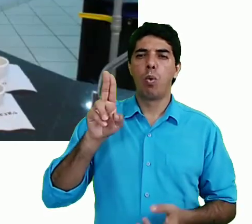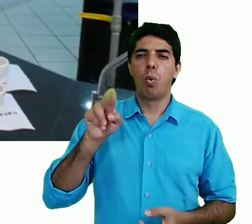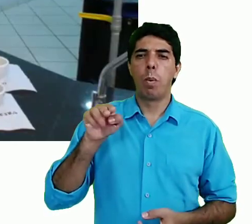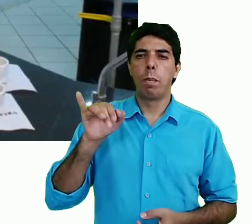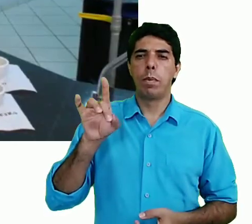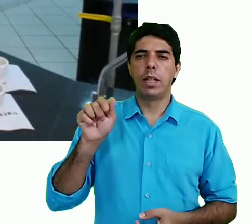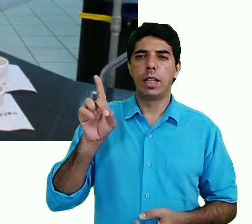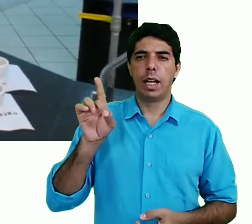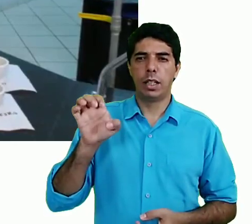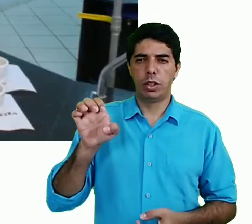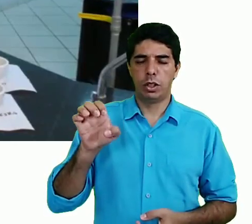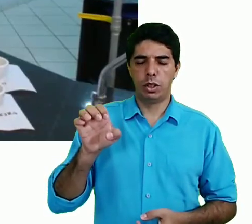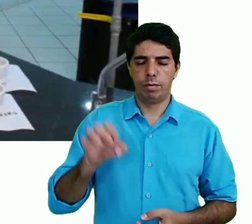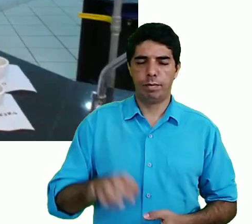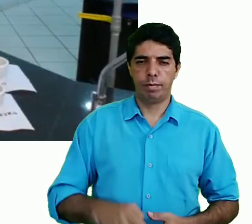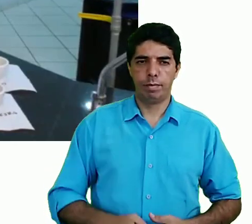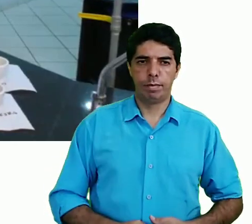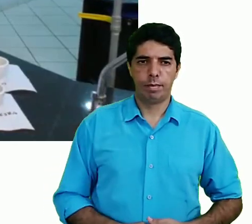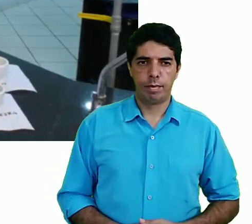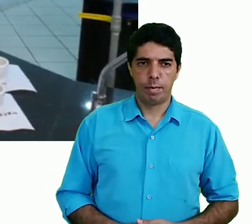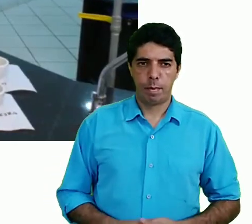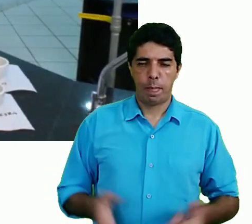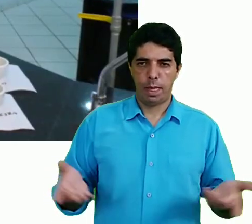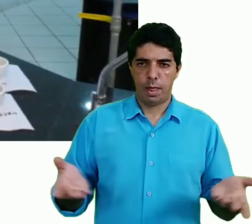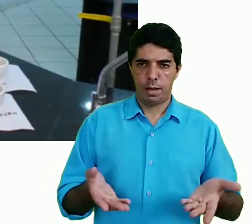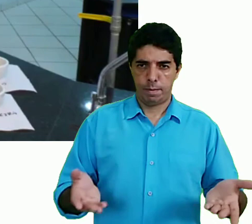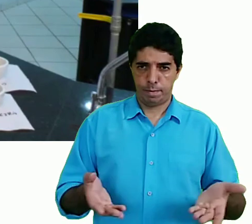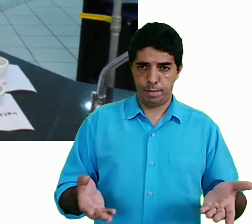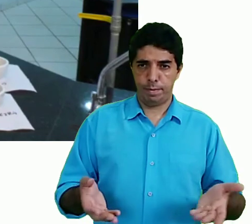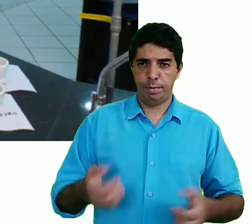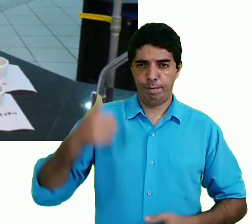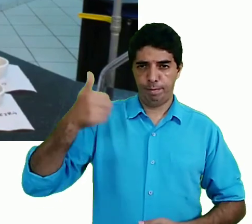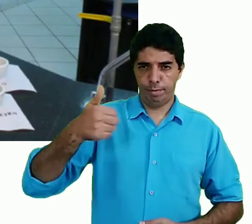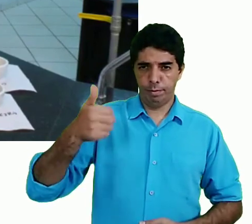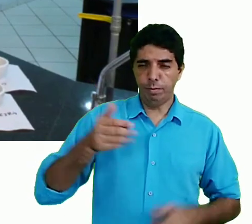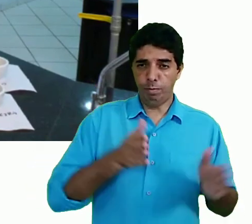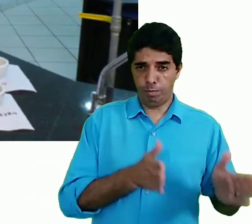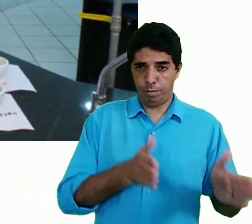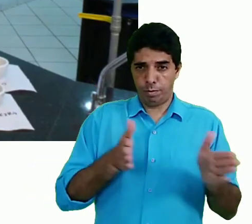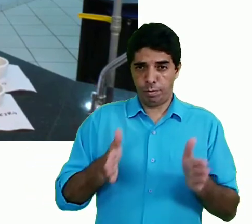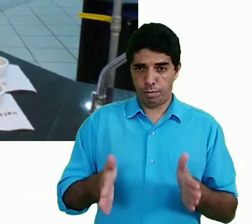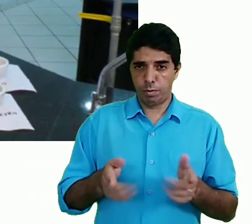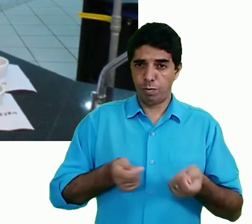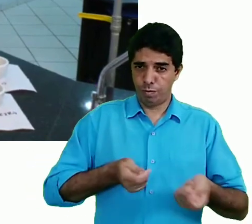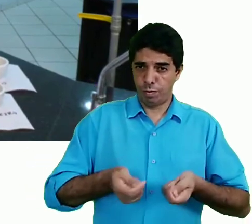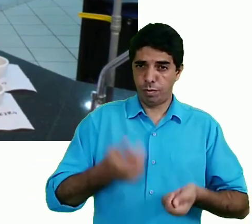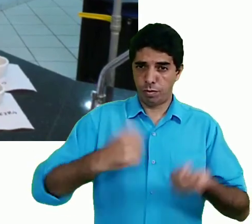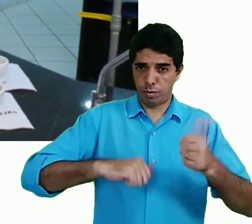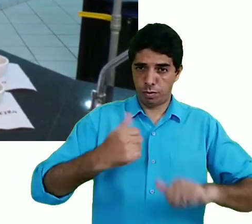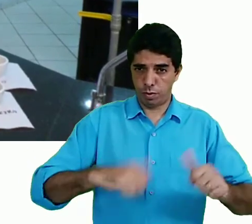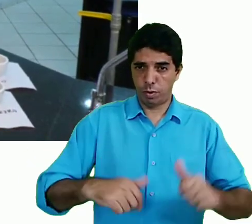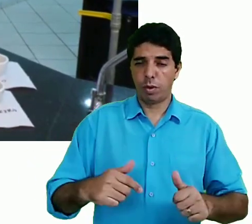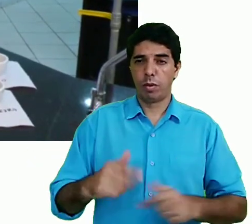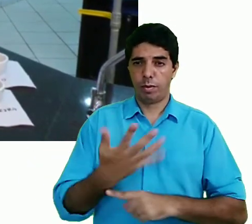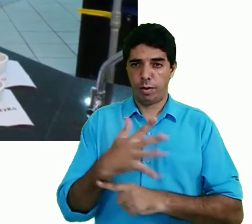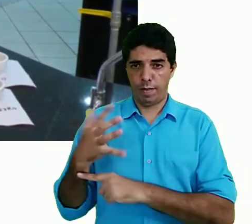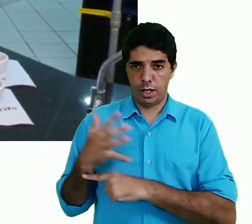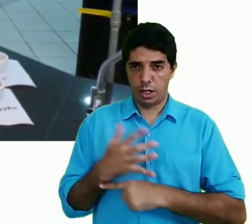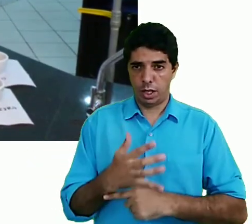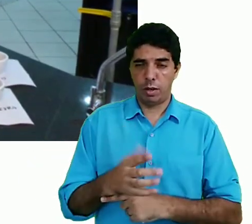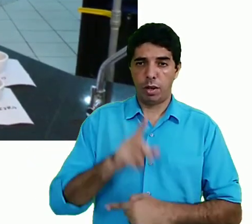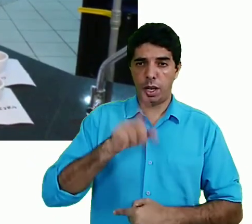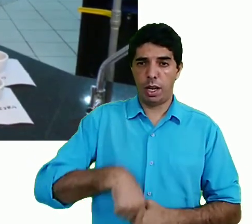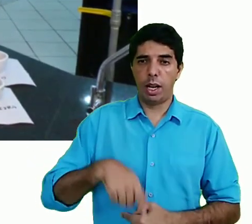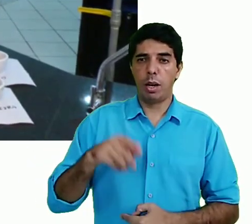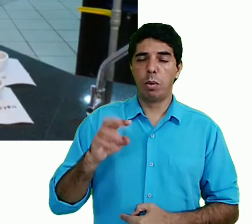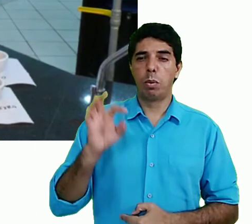Então, pessoal, para a primeira etapa que nós iremos fazer do controle de qualidade da matéria-prima vegetal, vai ser o teor de